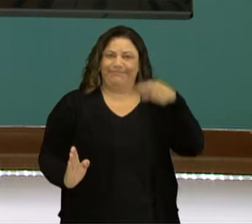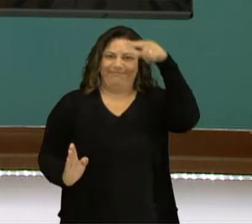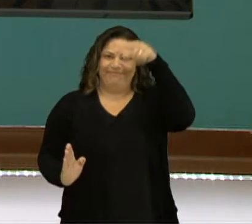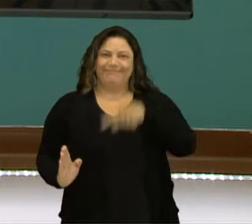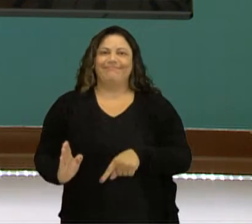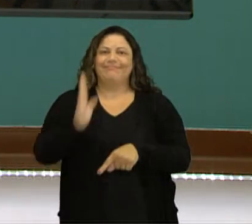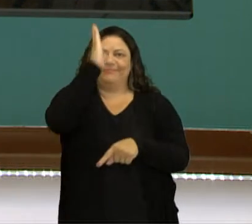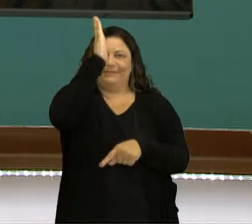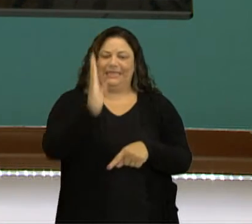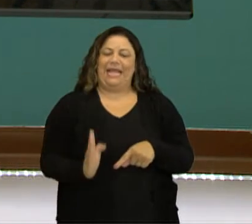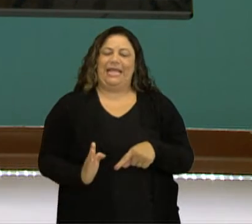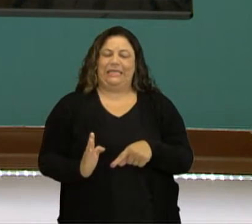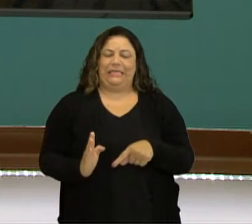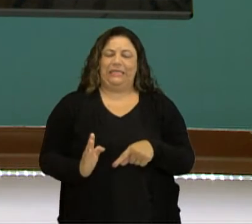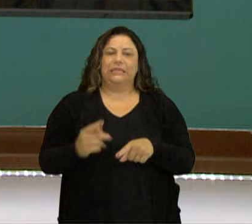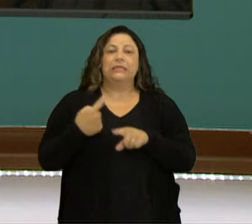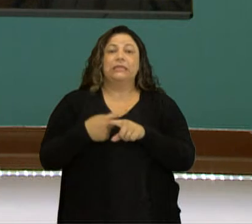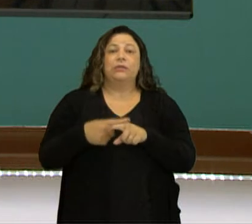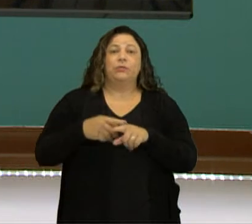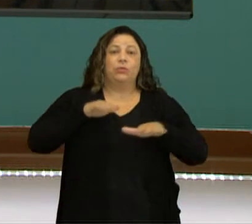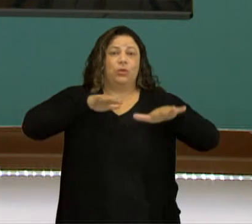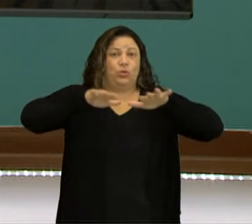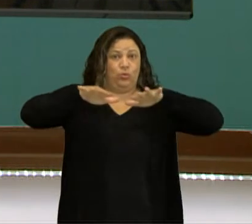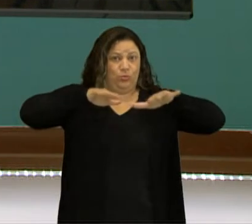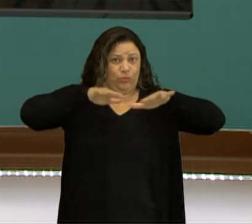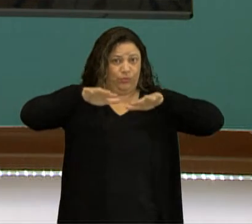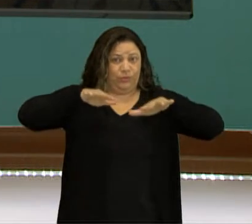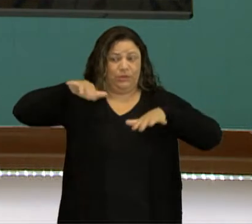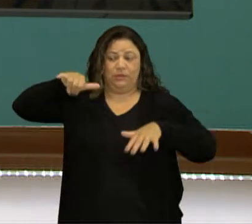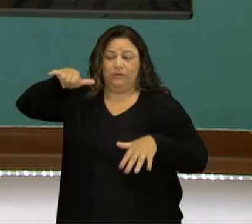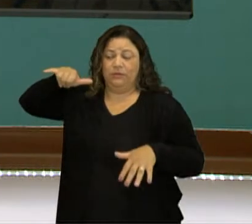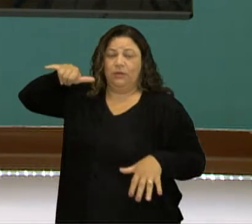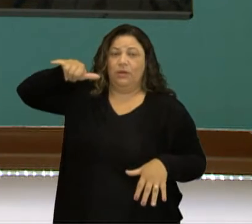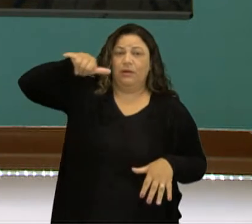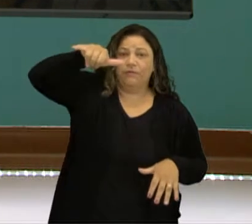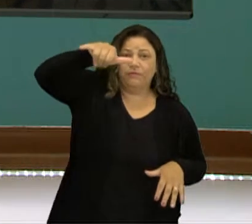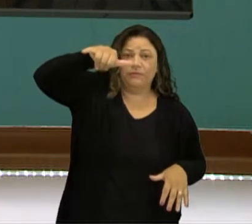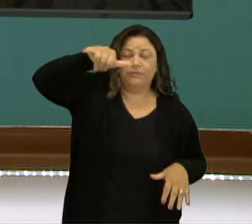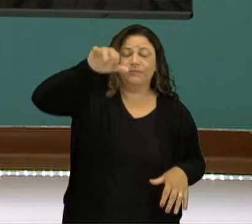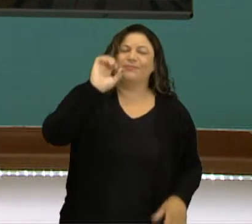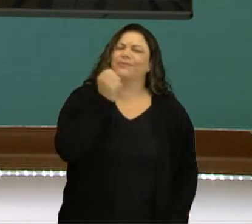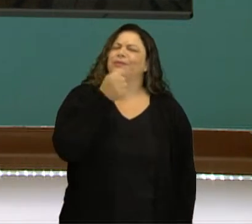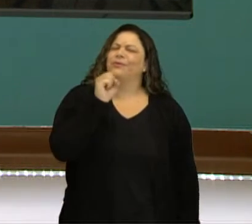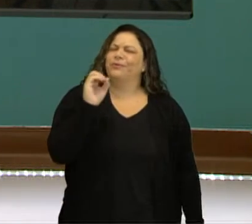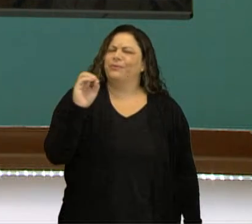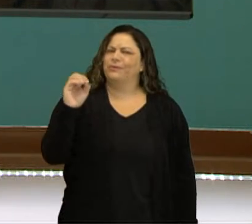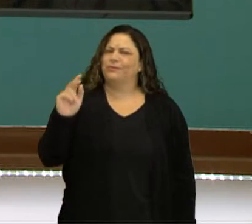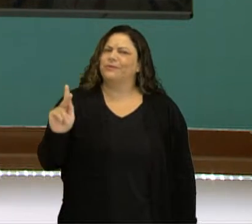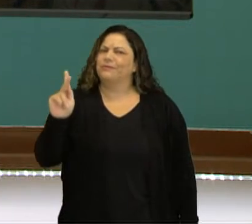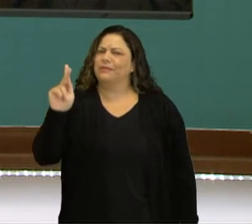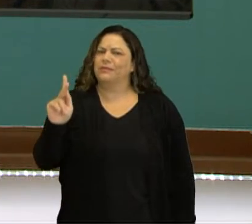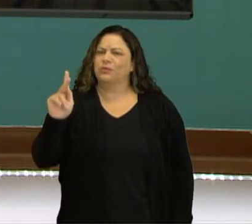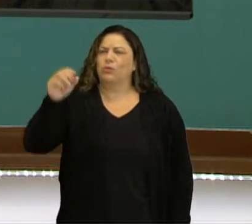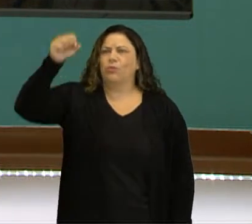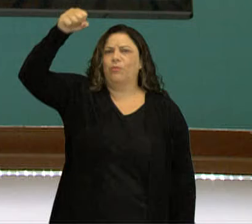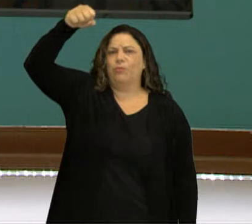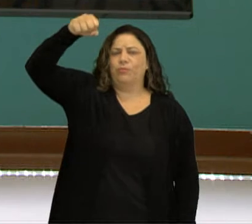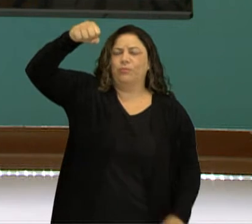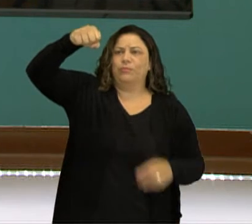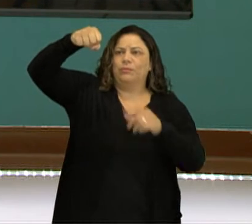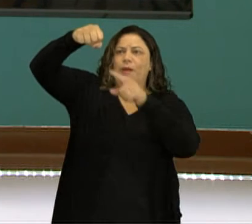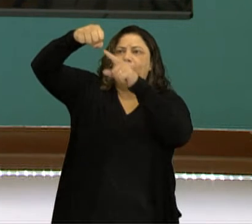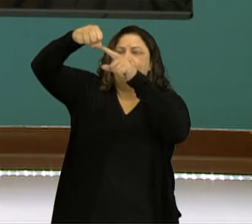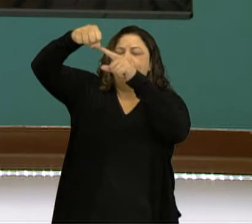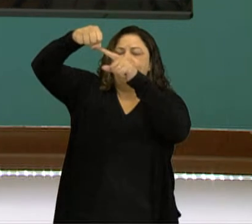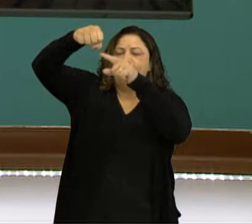no movimento do avião. Ou seja, se o avião está a 800 km por hora, o projétil também vai estar a 800 km por hora. Ah, tem a